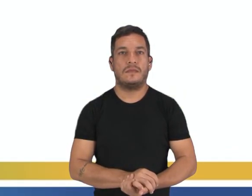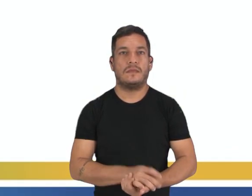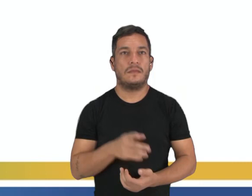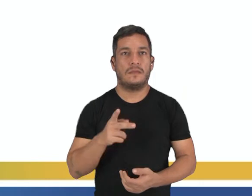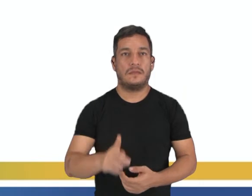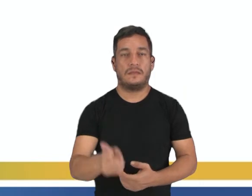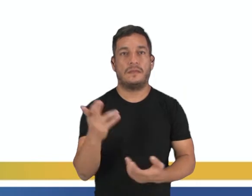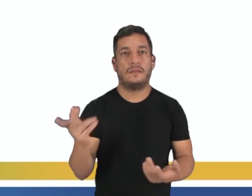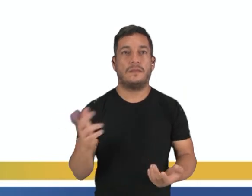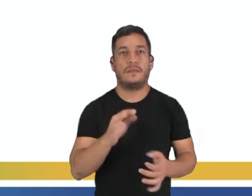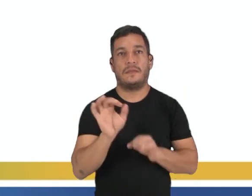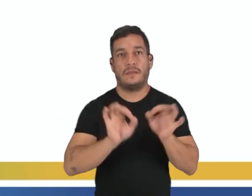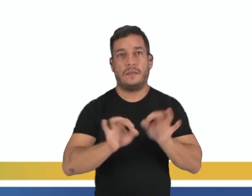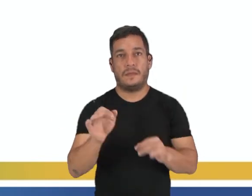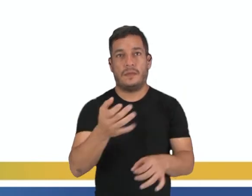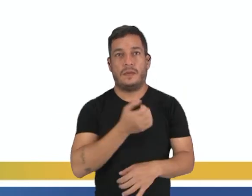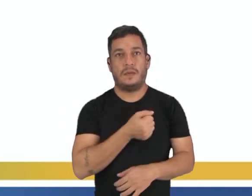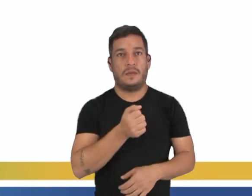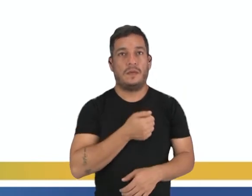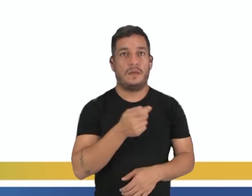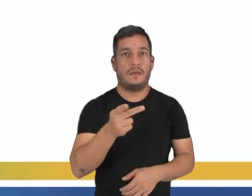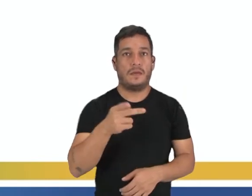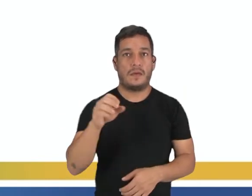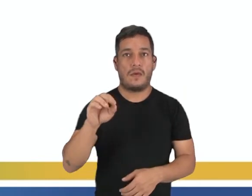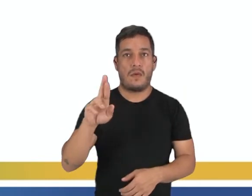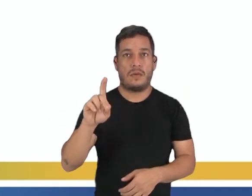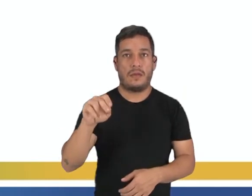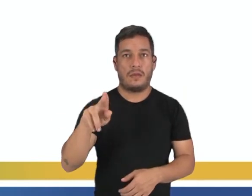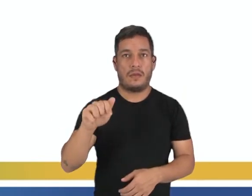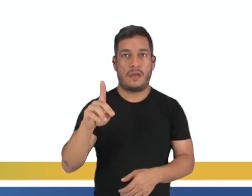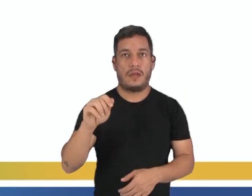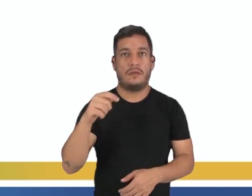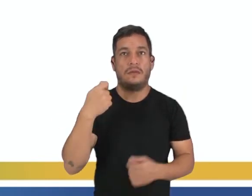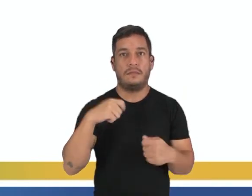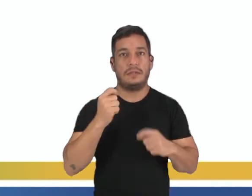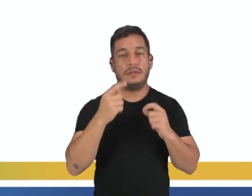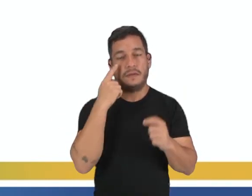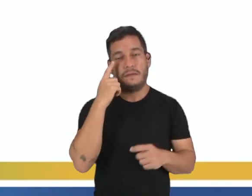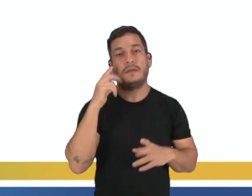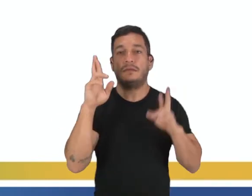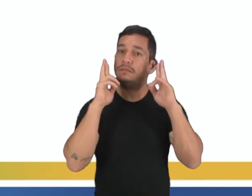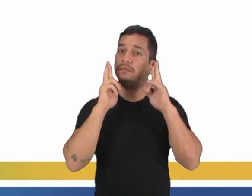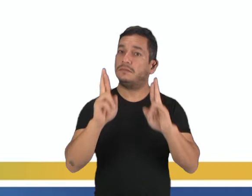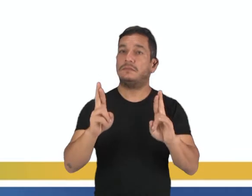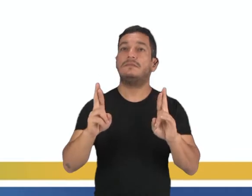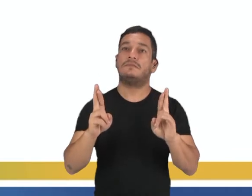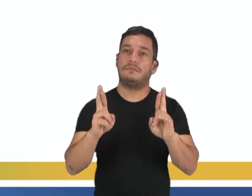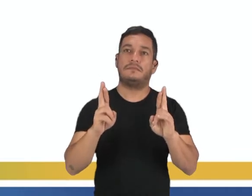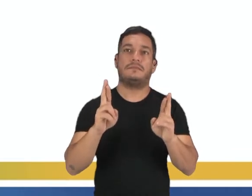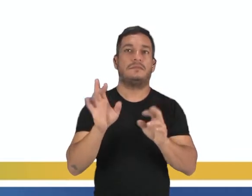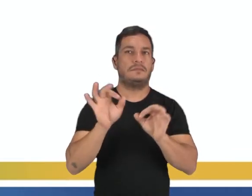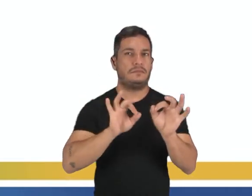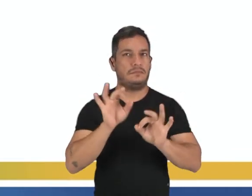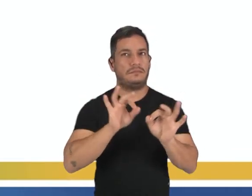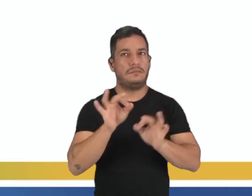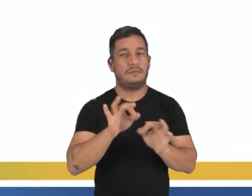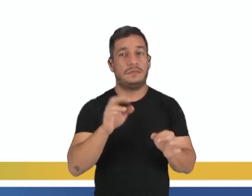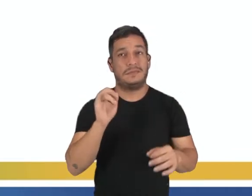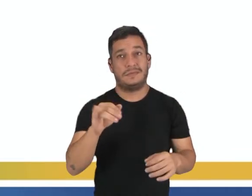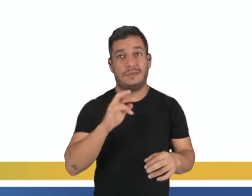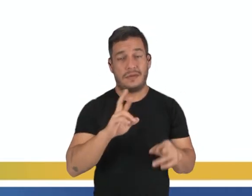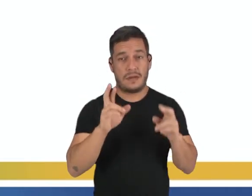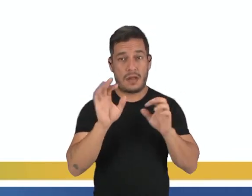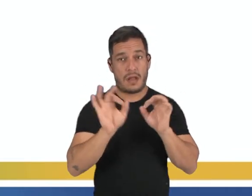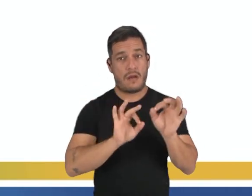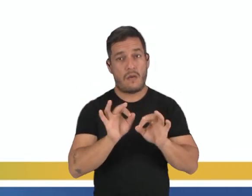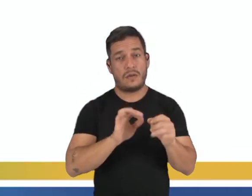Continuando, pessoal, a ordem dos números em um par ordenado precisa ser respeitado, certo? Caso a ordem